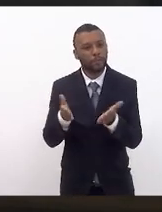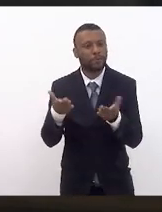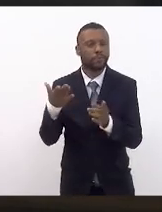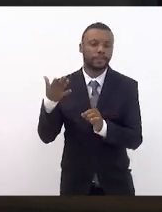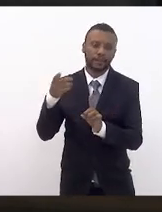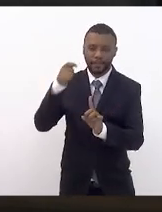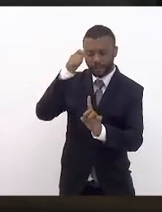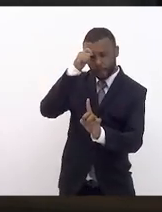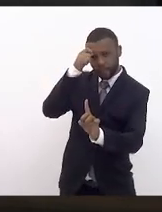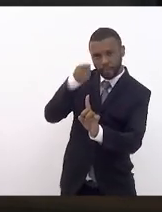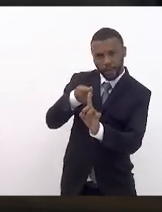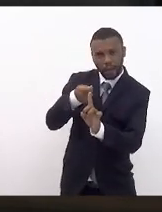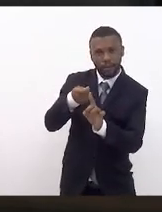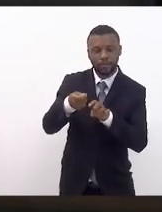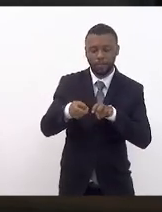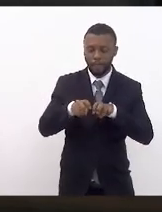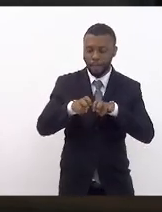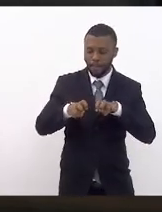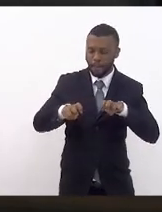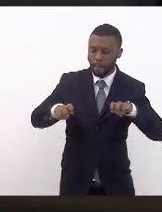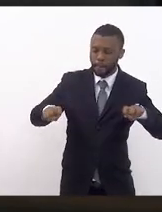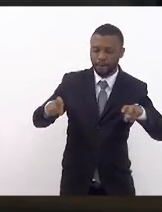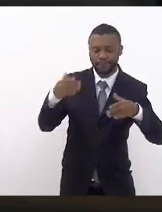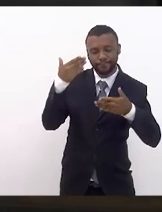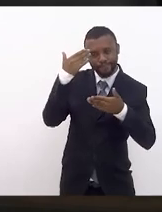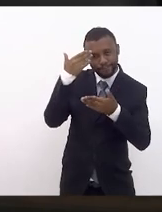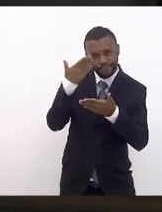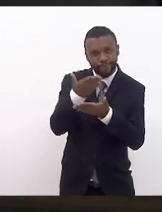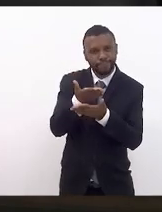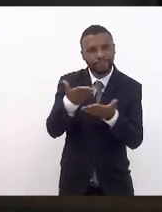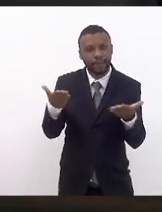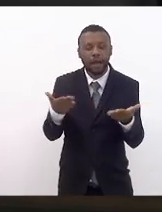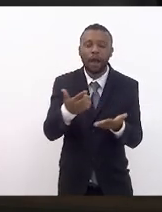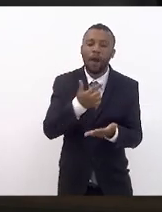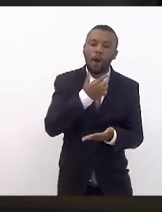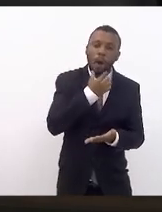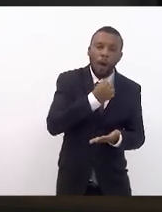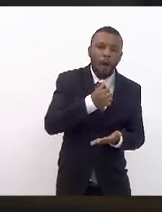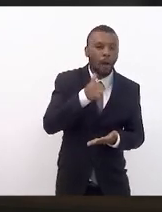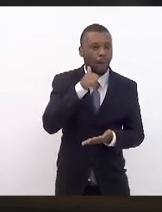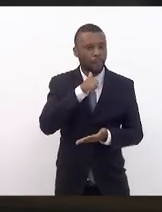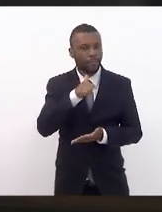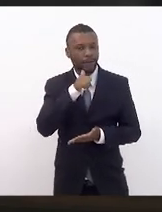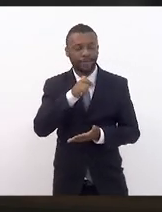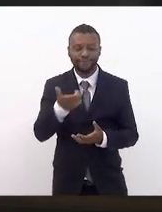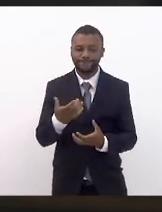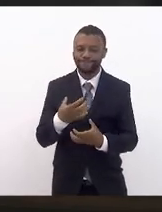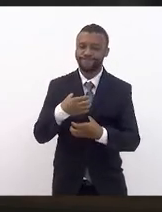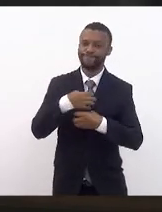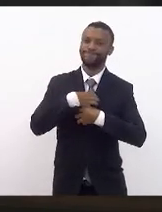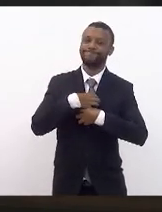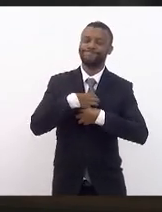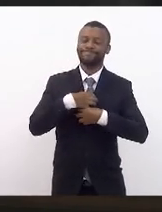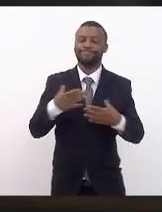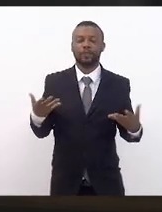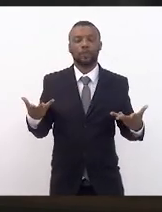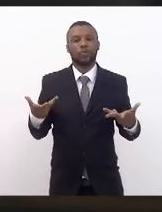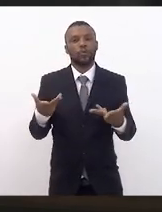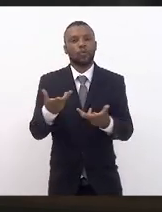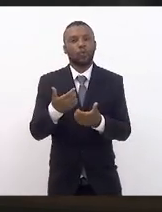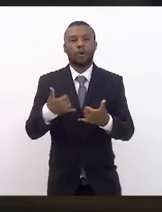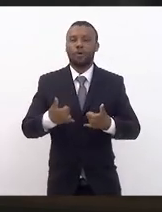demais componentes da mesa, senhores e senhoras, sinto-me tremendamente